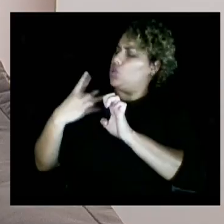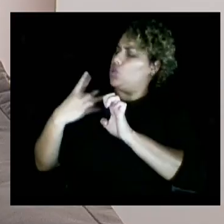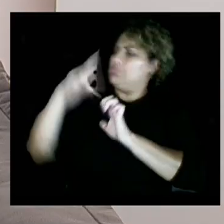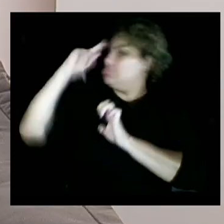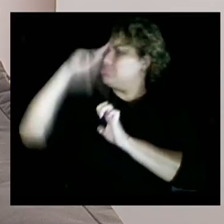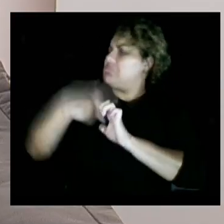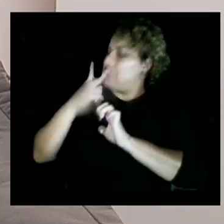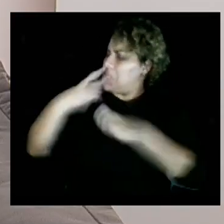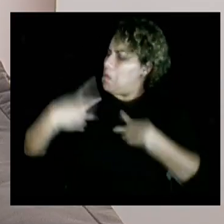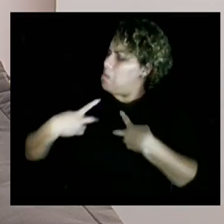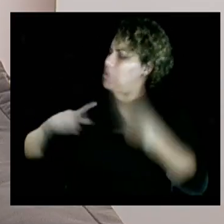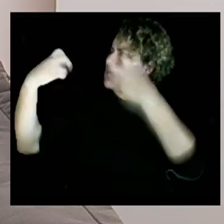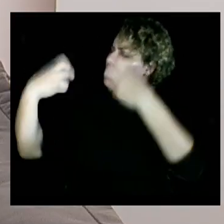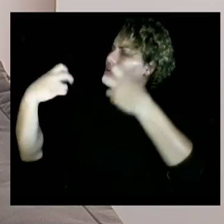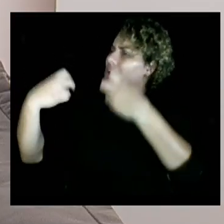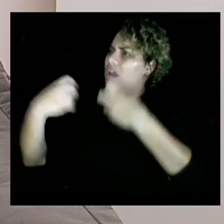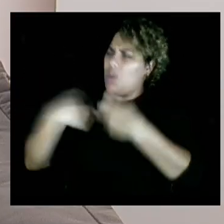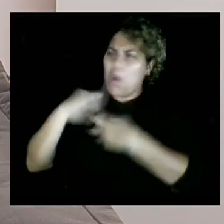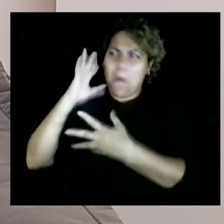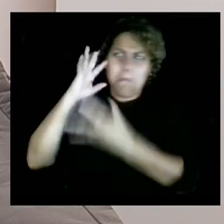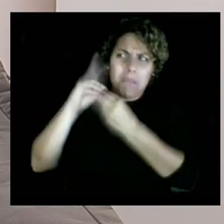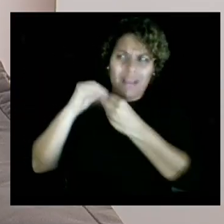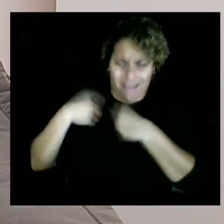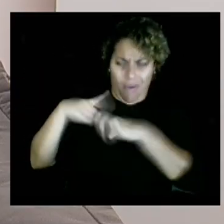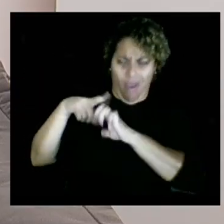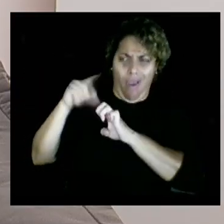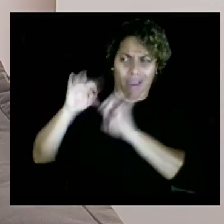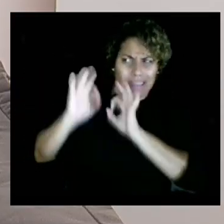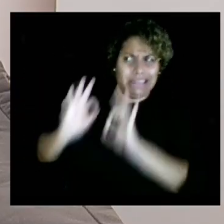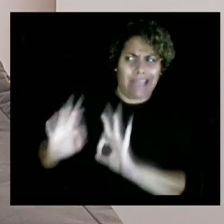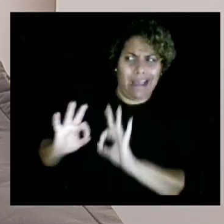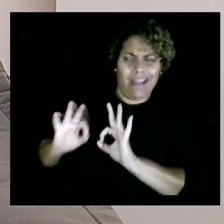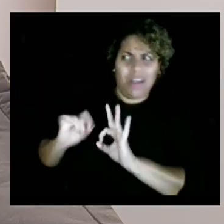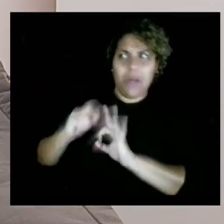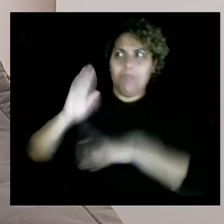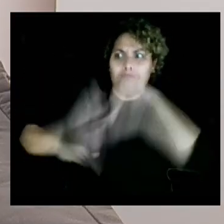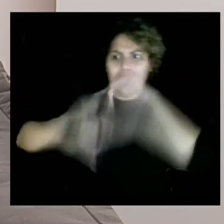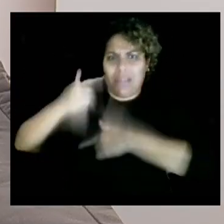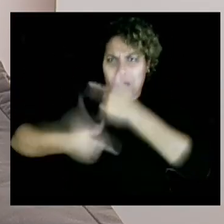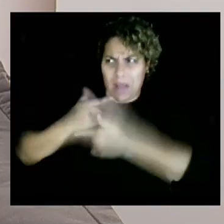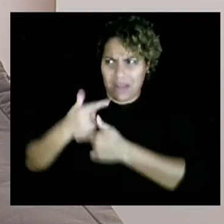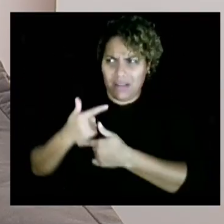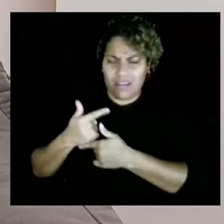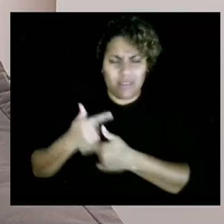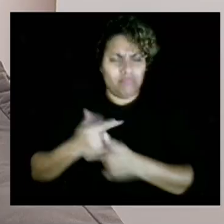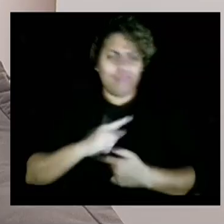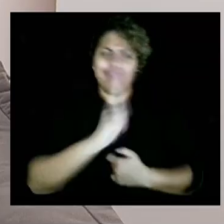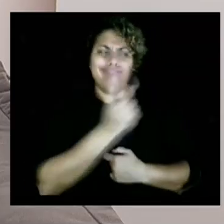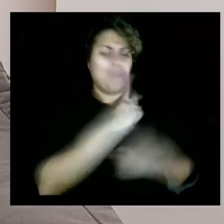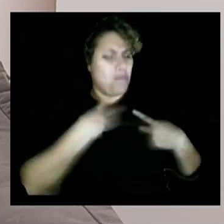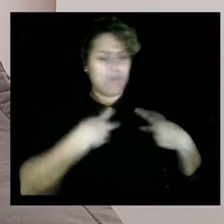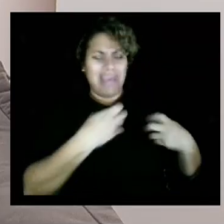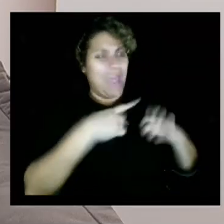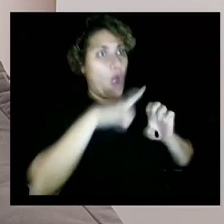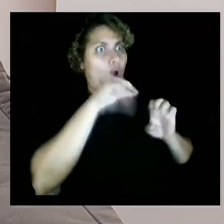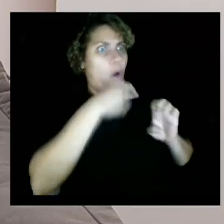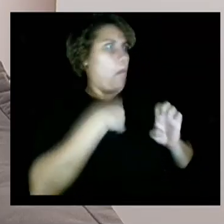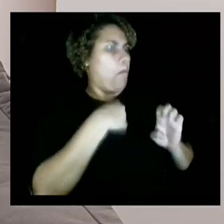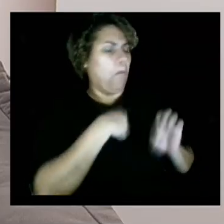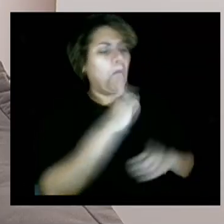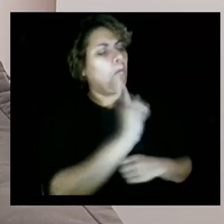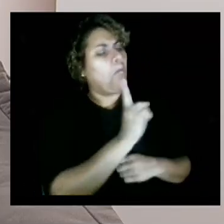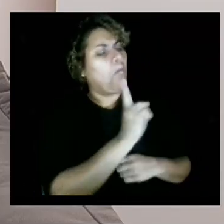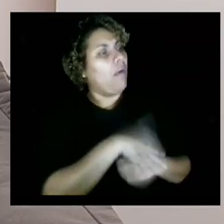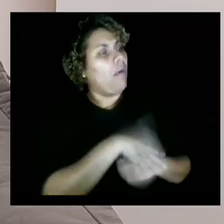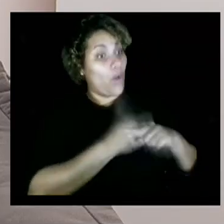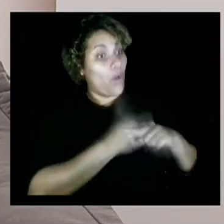noção já que era um empreendimento, que era um negócio? Não, de forma alguma, porque quando a gente trabalha para as pessoas, a nossa visão é diferente,